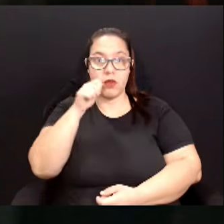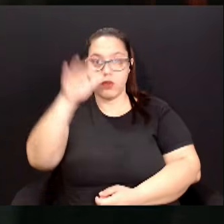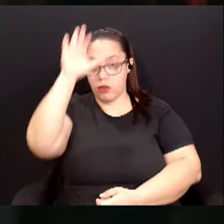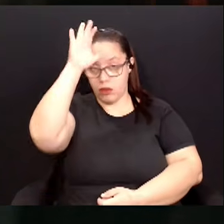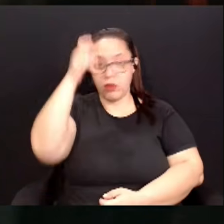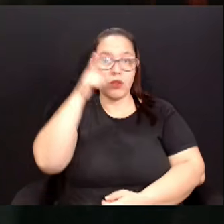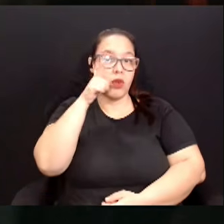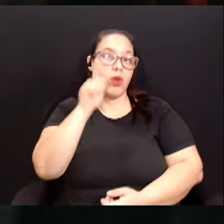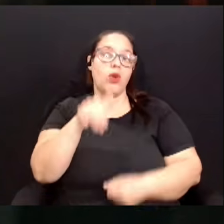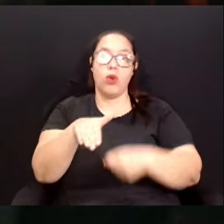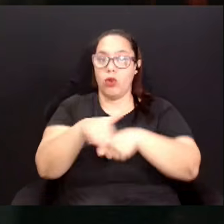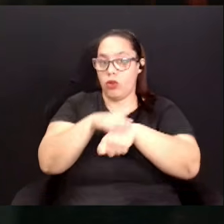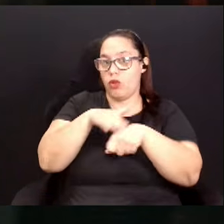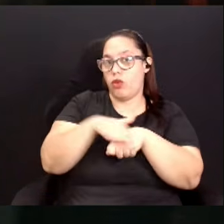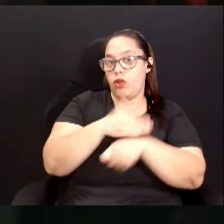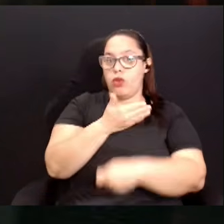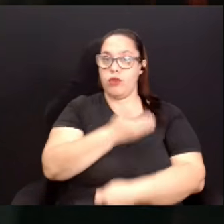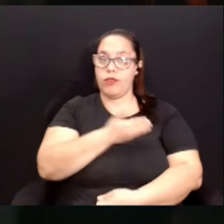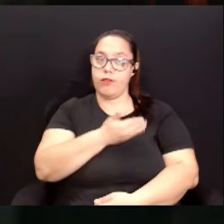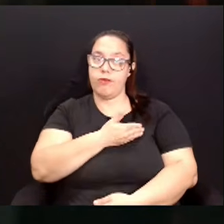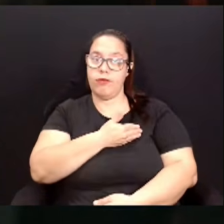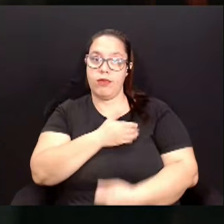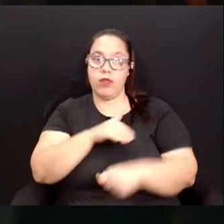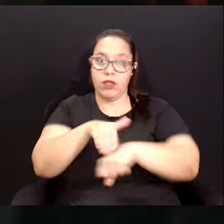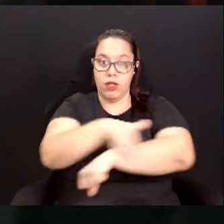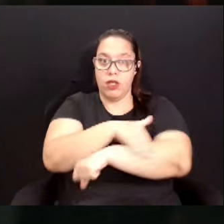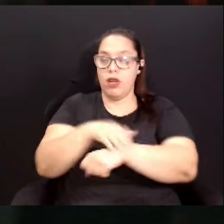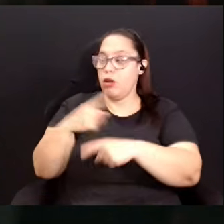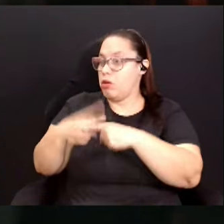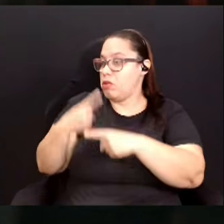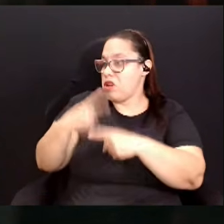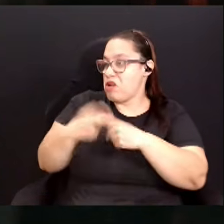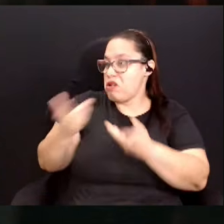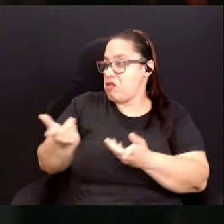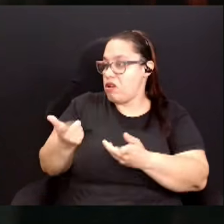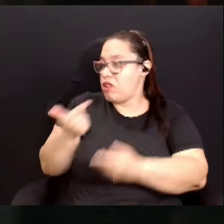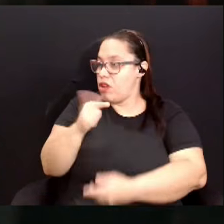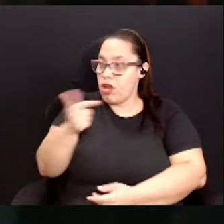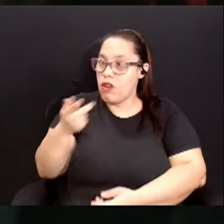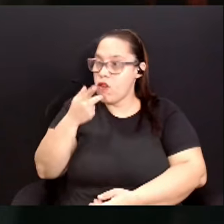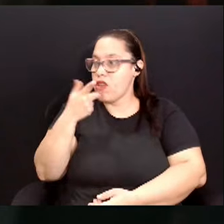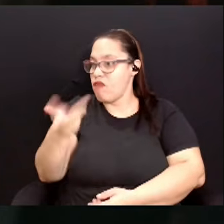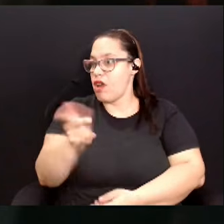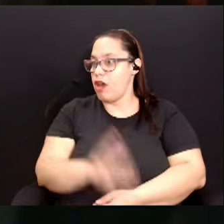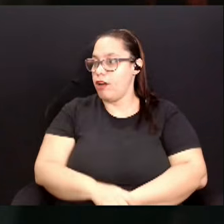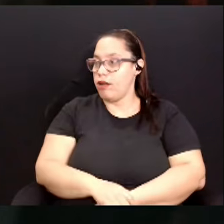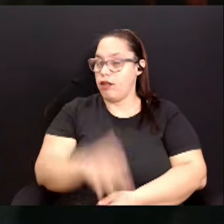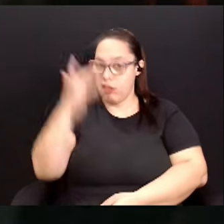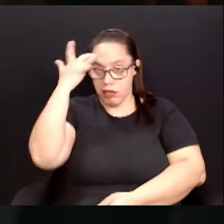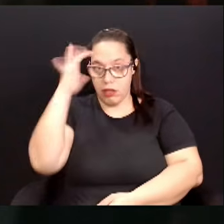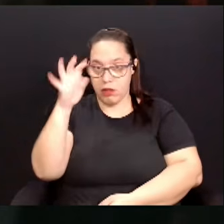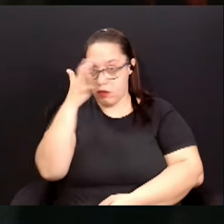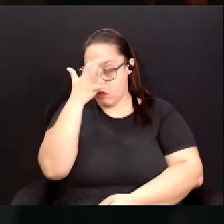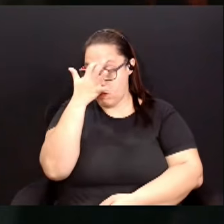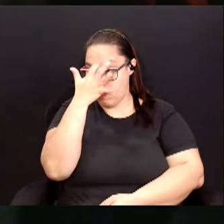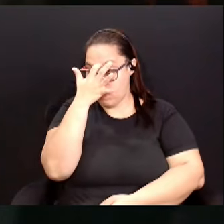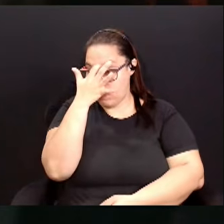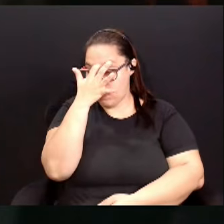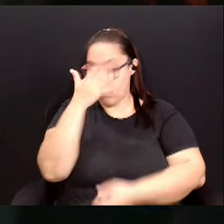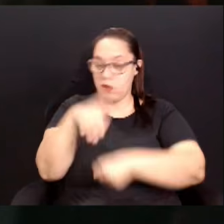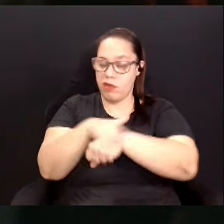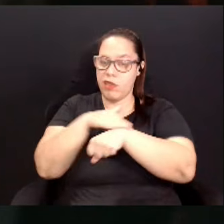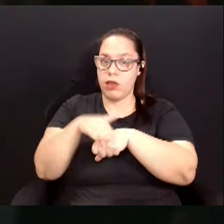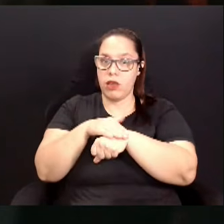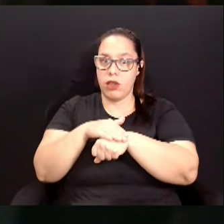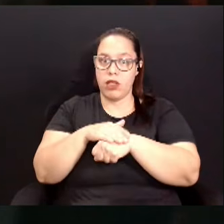conversar com meu amiguinho lá na rua, mas por quê? Não, porque daí eu não tenho nem o que falar, eu não sei o que falar, não sei como conversar, mas e quando você vai pra internet?